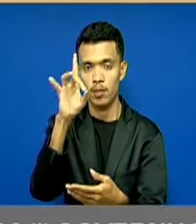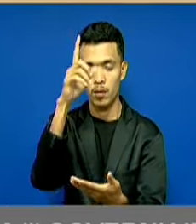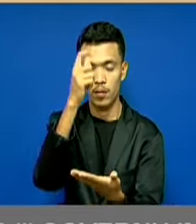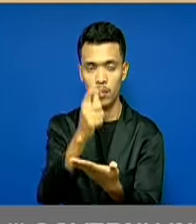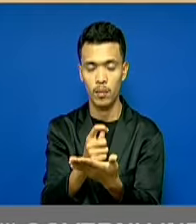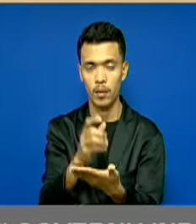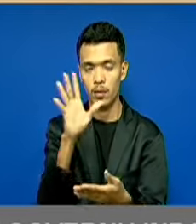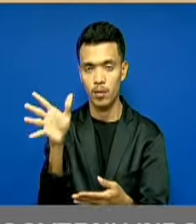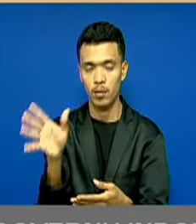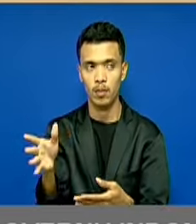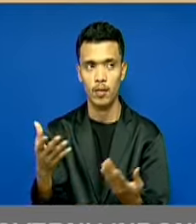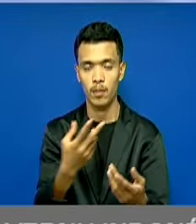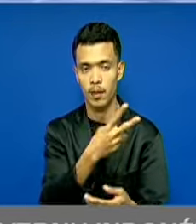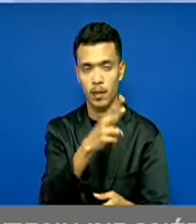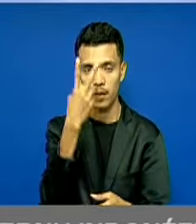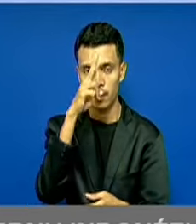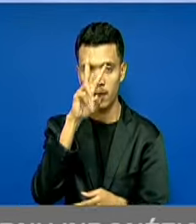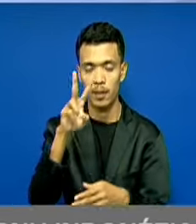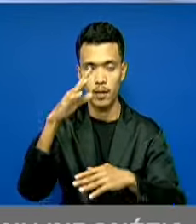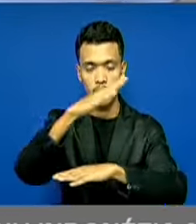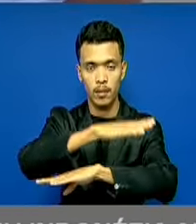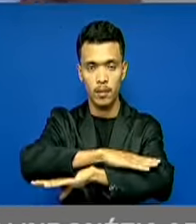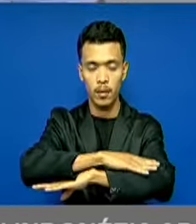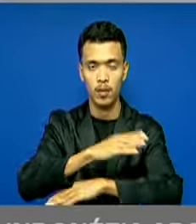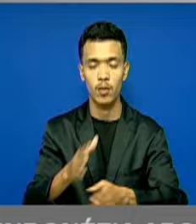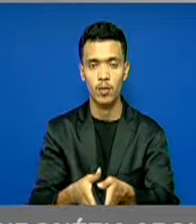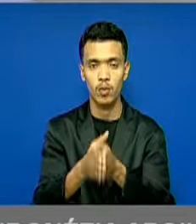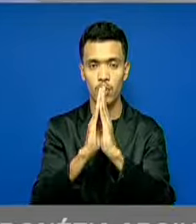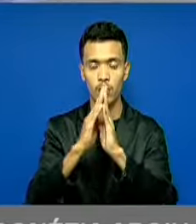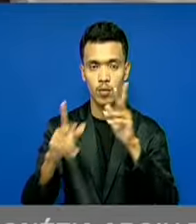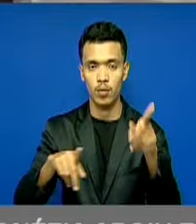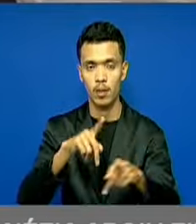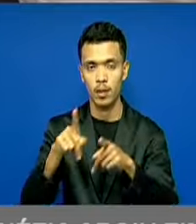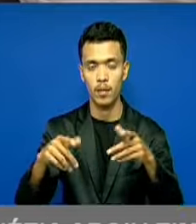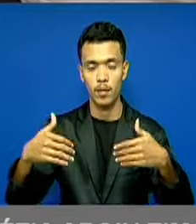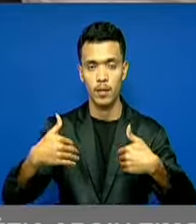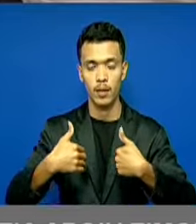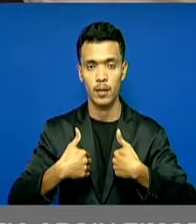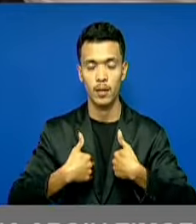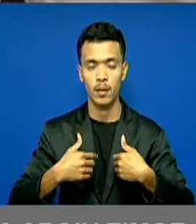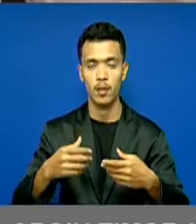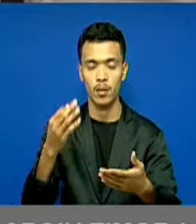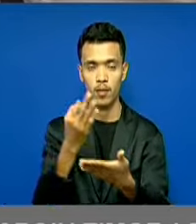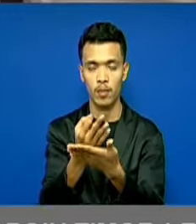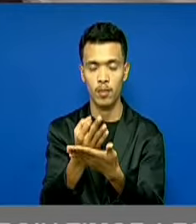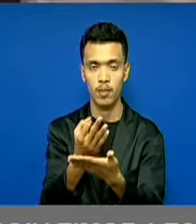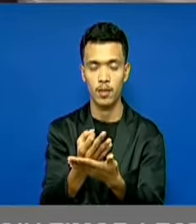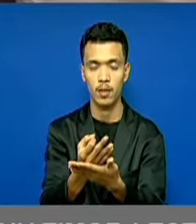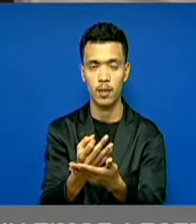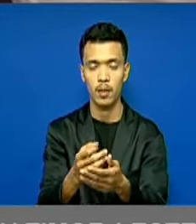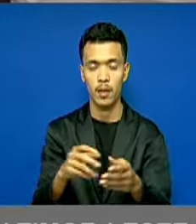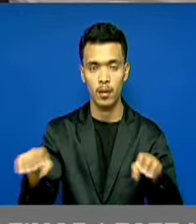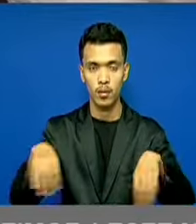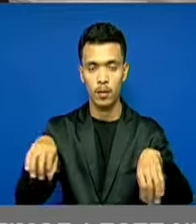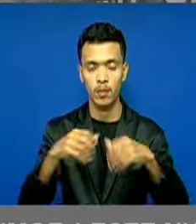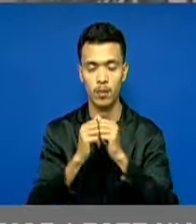28.050 dólares, nebe ma kita botira hara ile meza lete. Pesika pela basida dam sira nebe ia indicação ligação ho osang montant refere. Atu